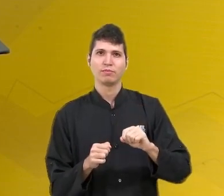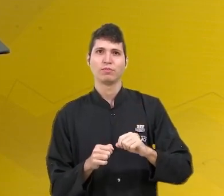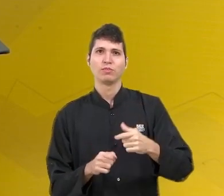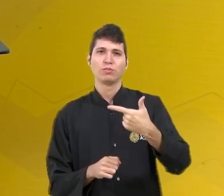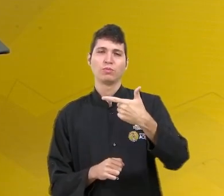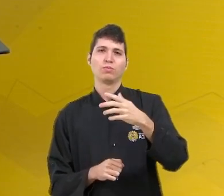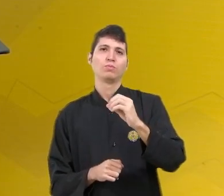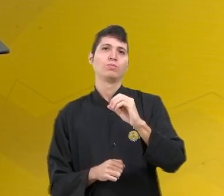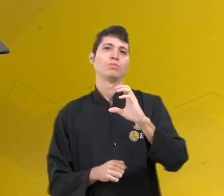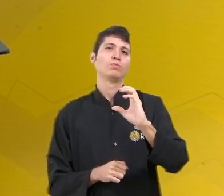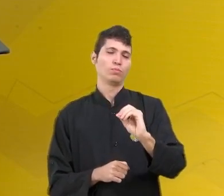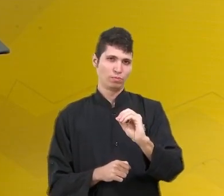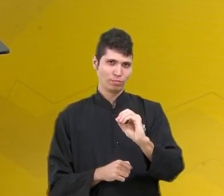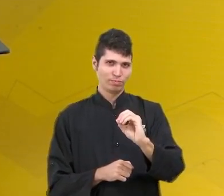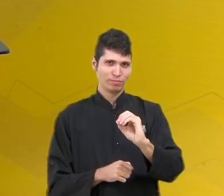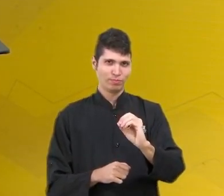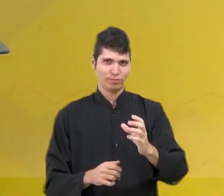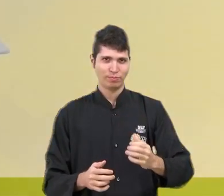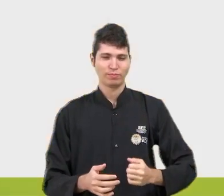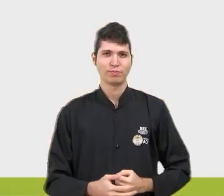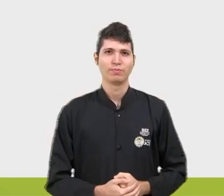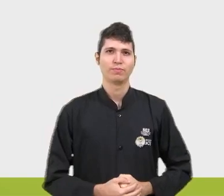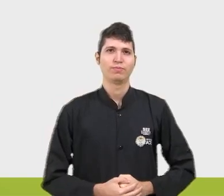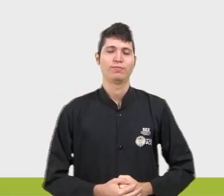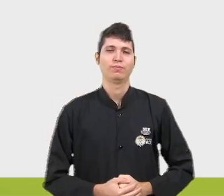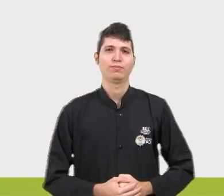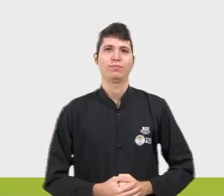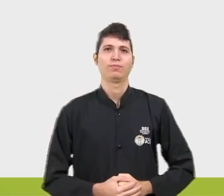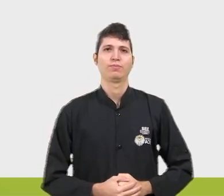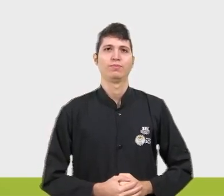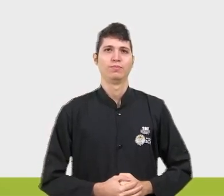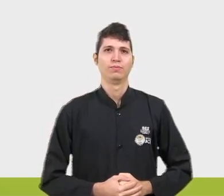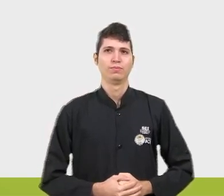acompanha comigo essa aula e vamos à tela.